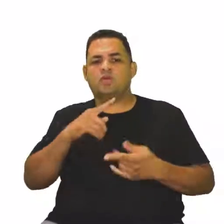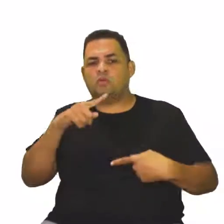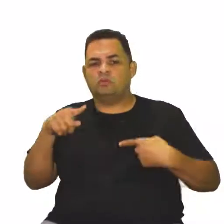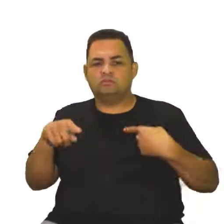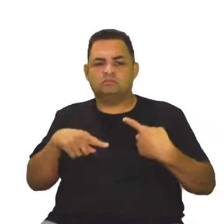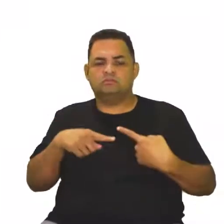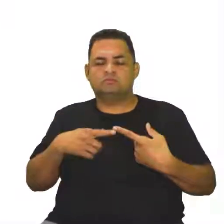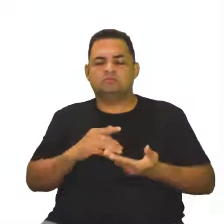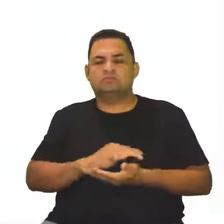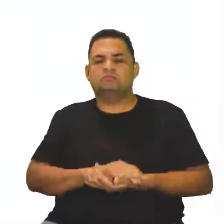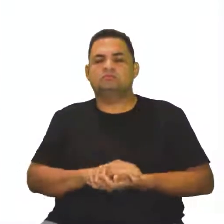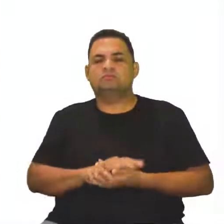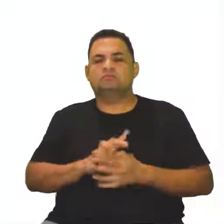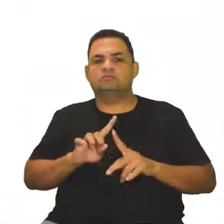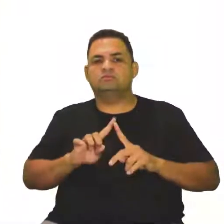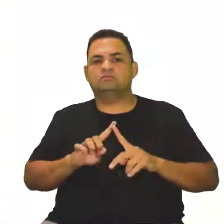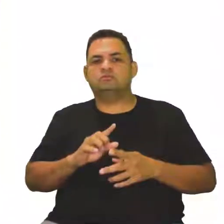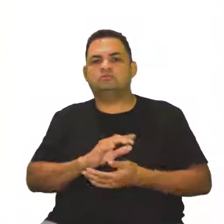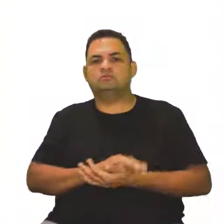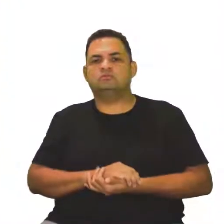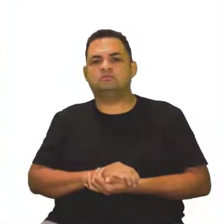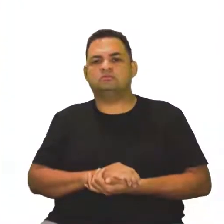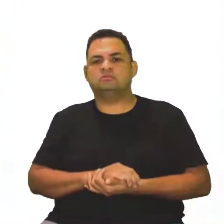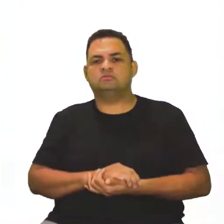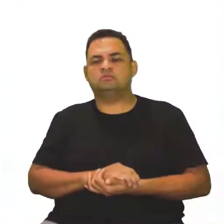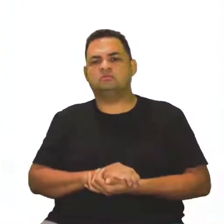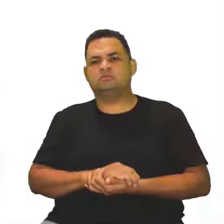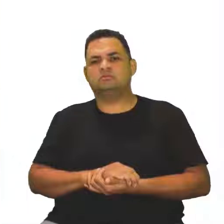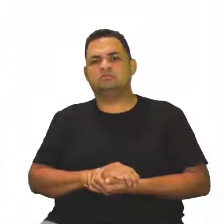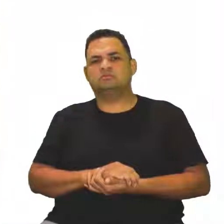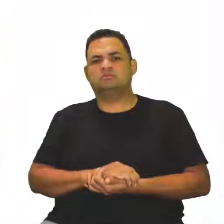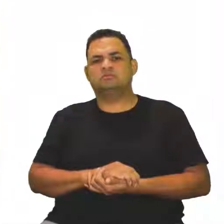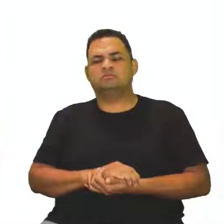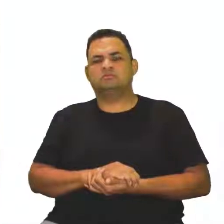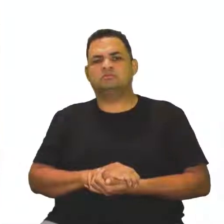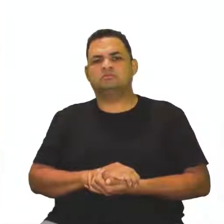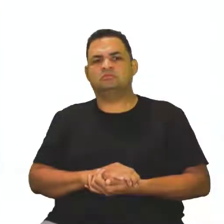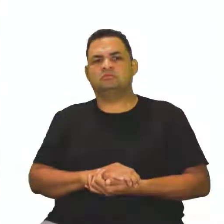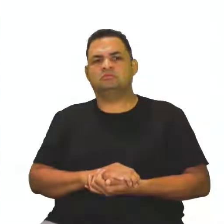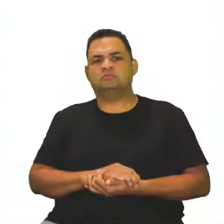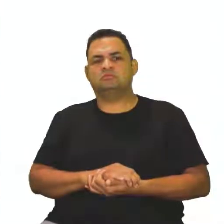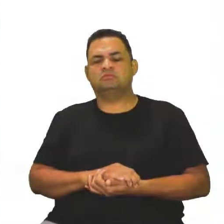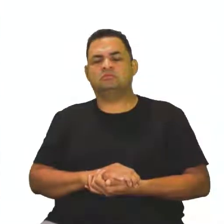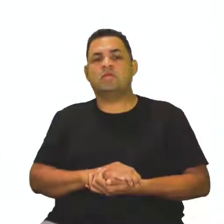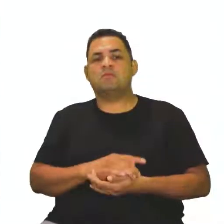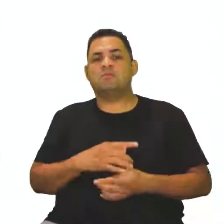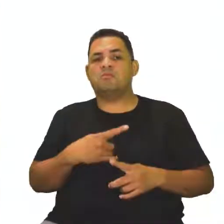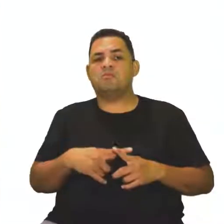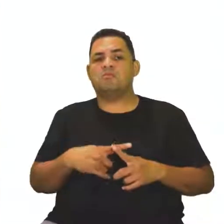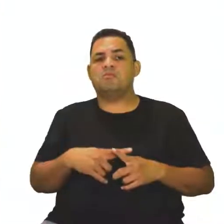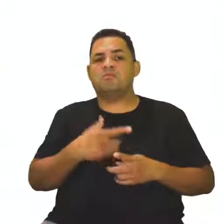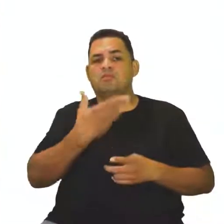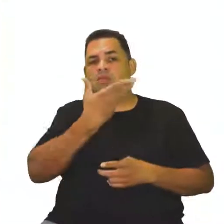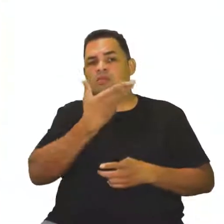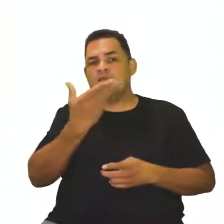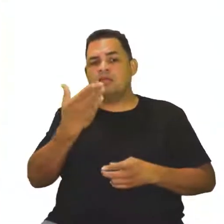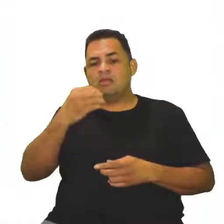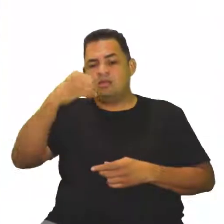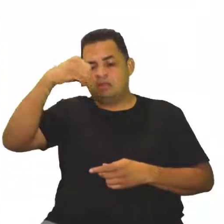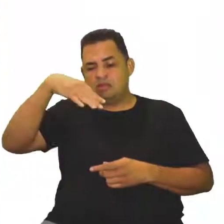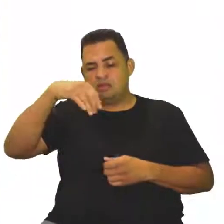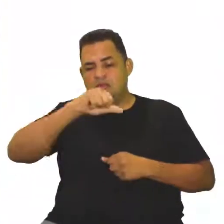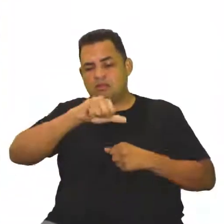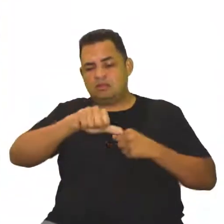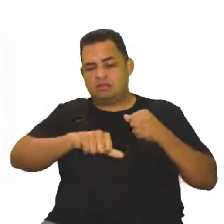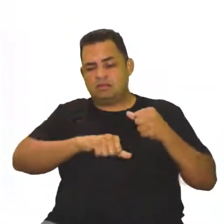finalidade, ok? Mais um exemplo aqui da lâmpada incandescente, por isso que ela foi trocada, porque a finalidade de qualquer lâmpada é